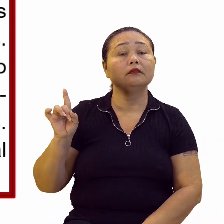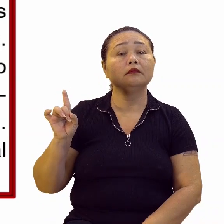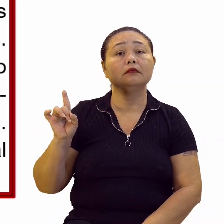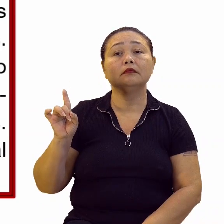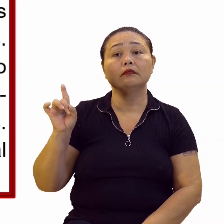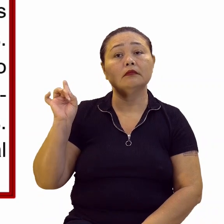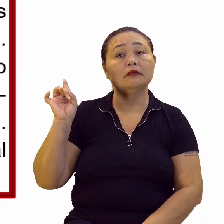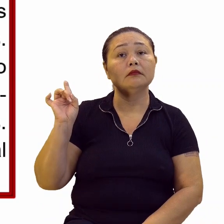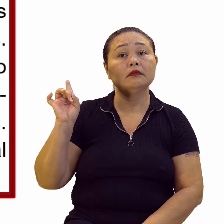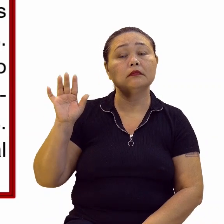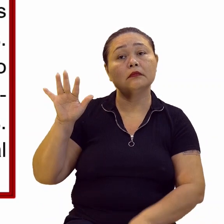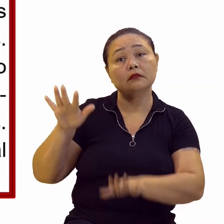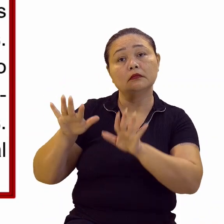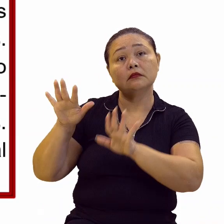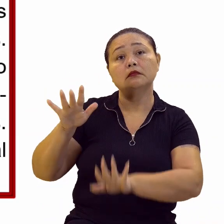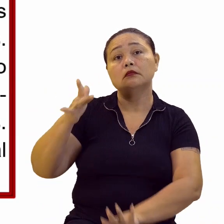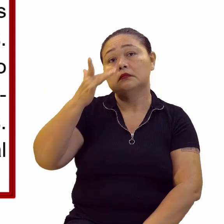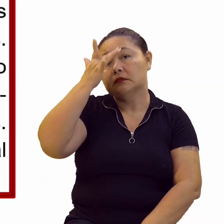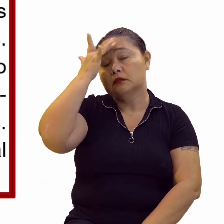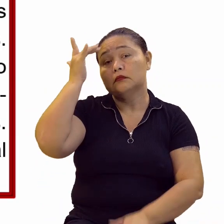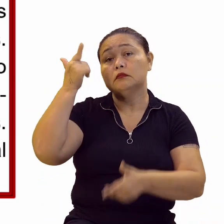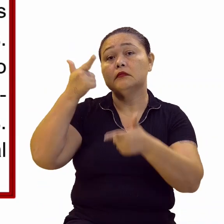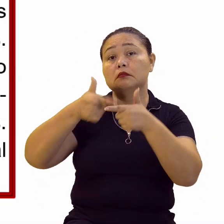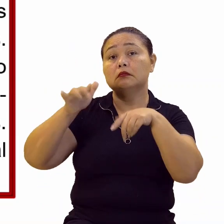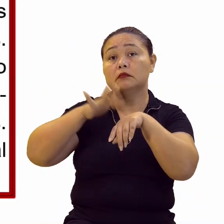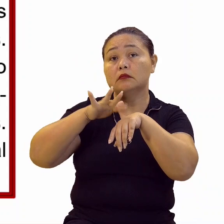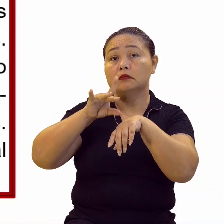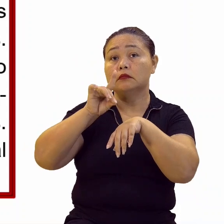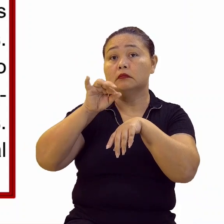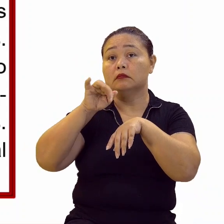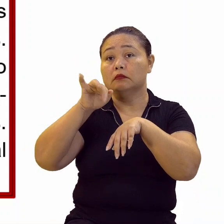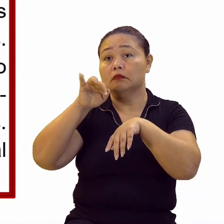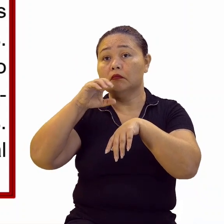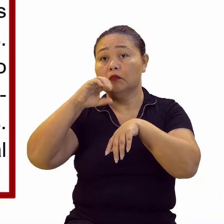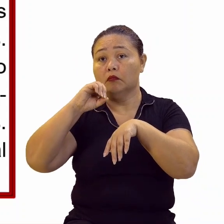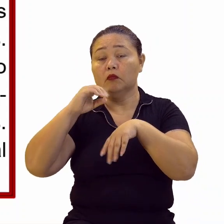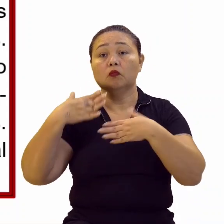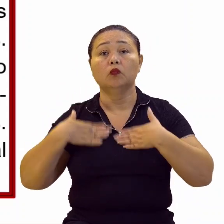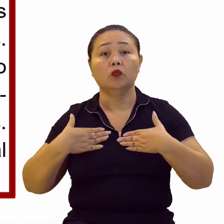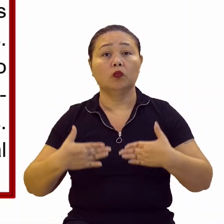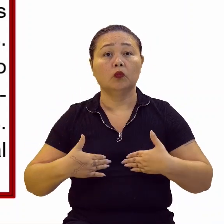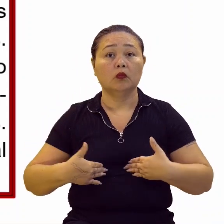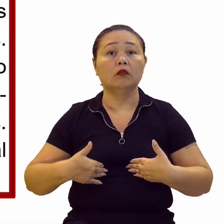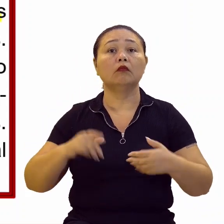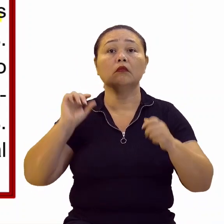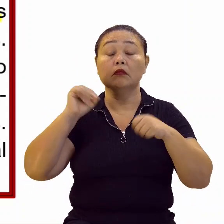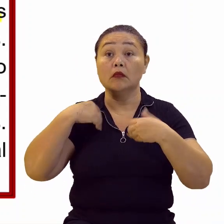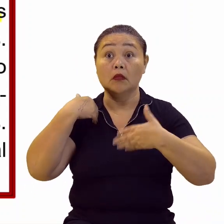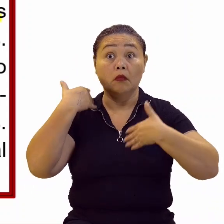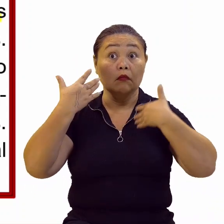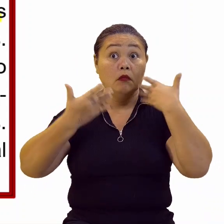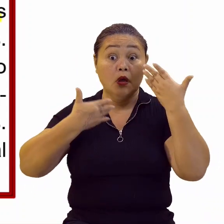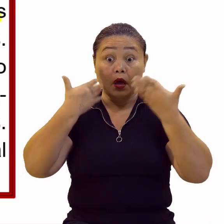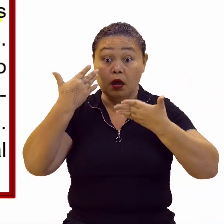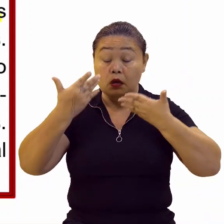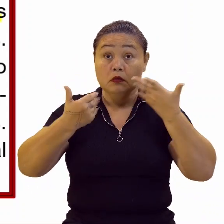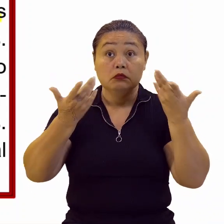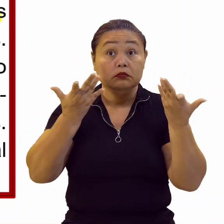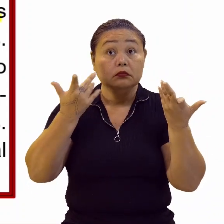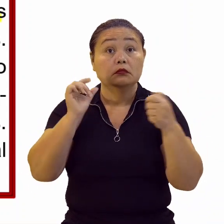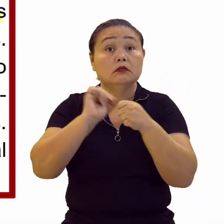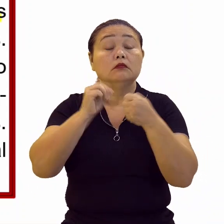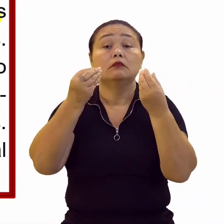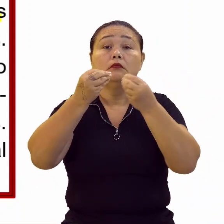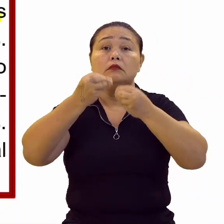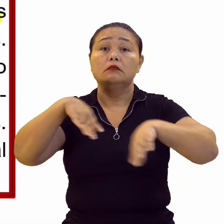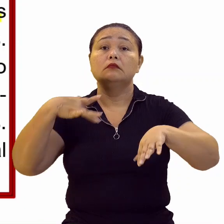Olha só, pessoas com transtorno dismórfico corporal tornam isso uma verdadeira obsessão, com vários prejuízos para